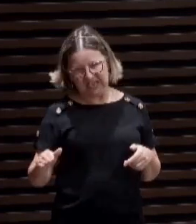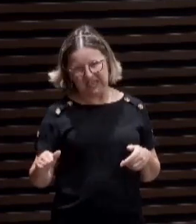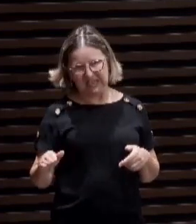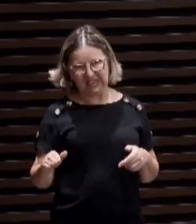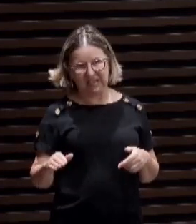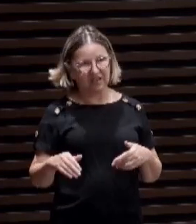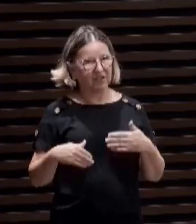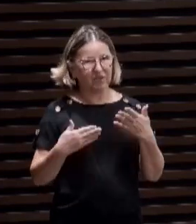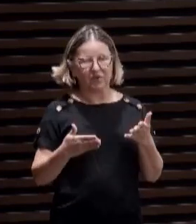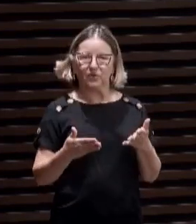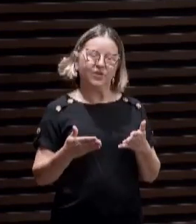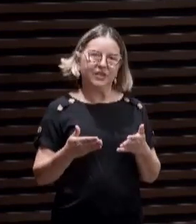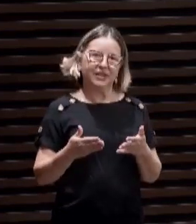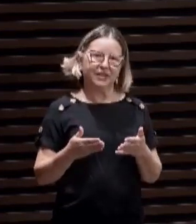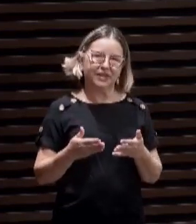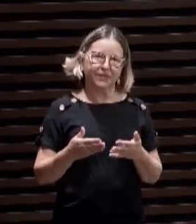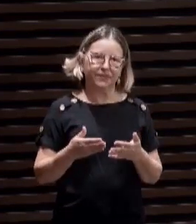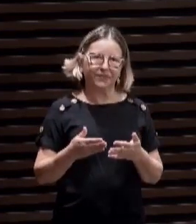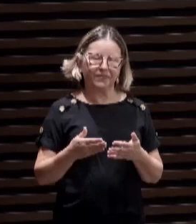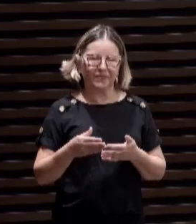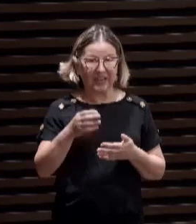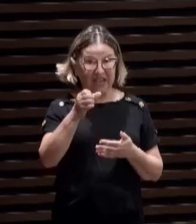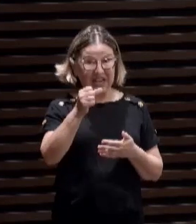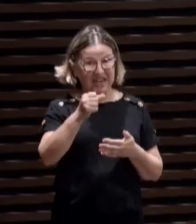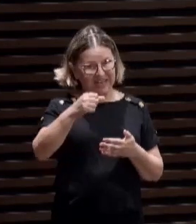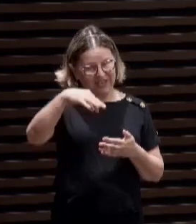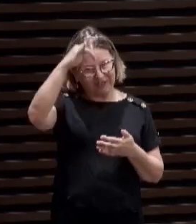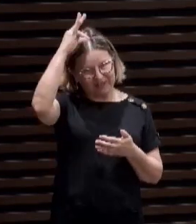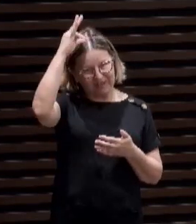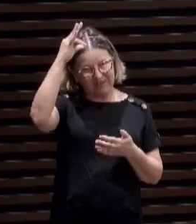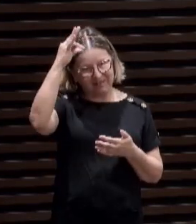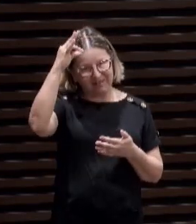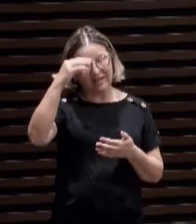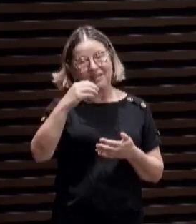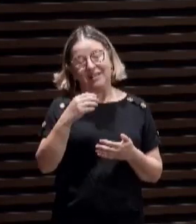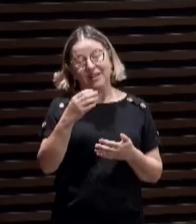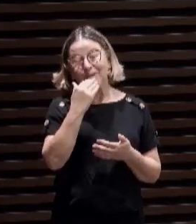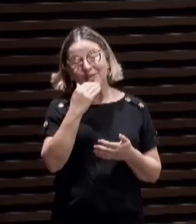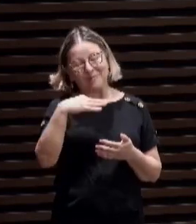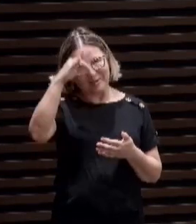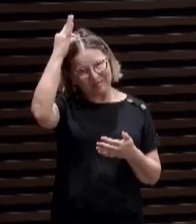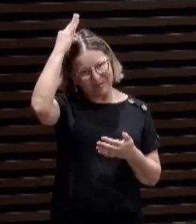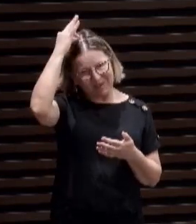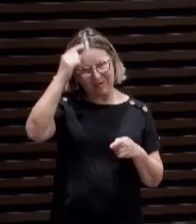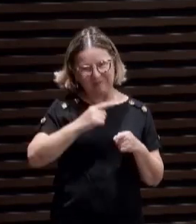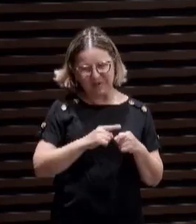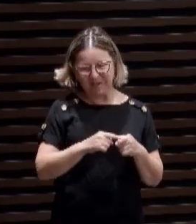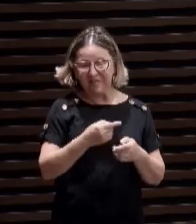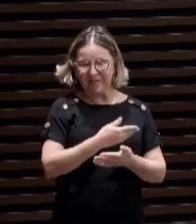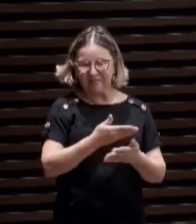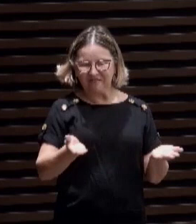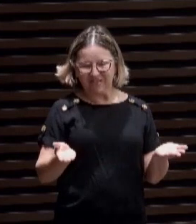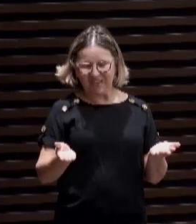nem ainda agora o podeis, porque ainda sois carnais. Porquanto, havendo entre vós ciúmes e contendas,